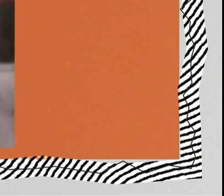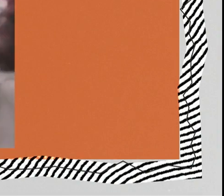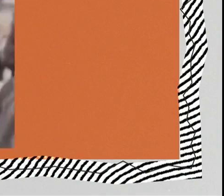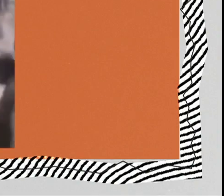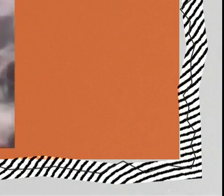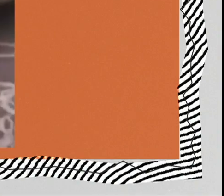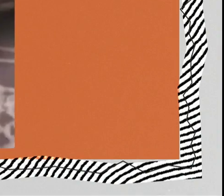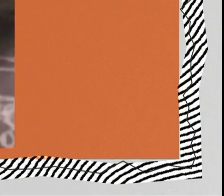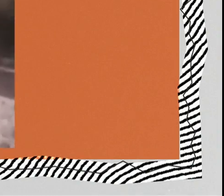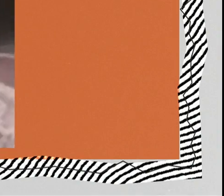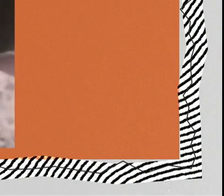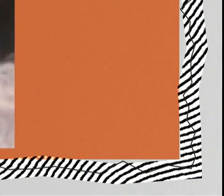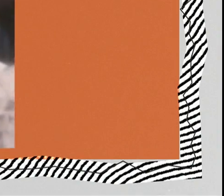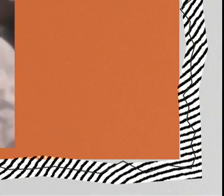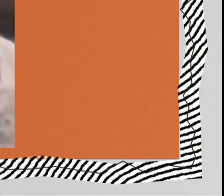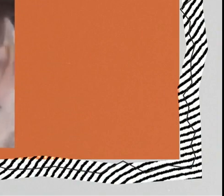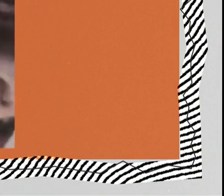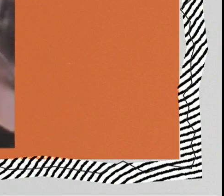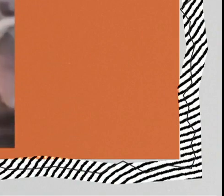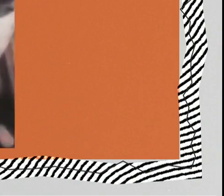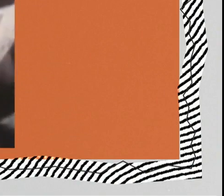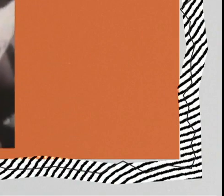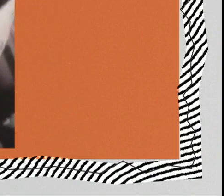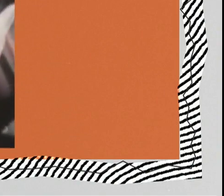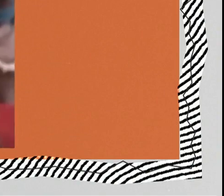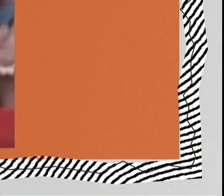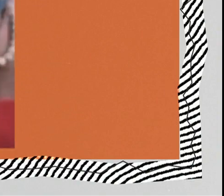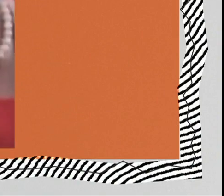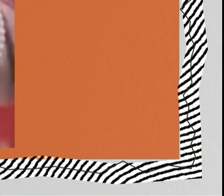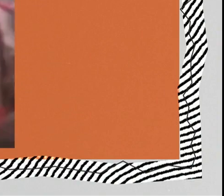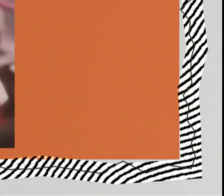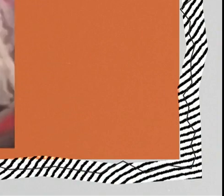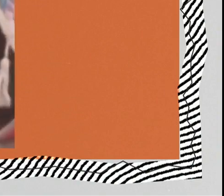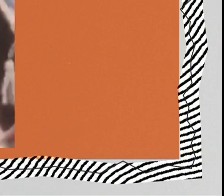Top of the road on this side, the people they waka.